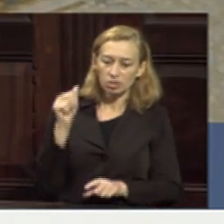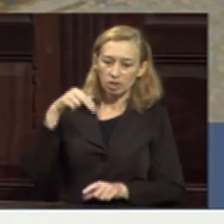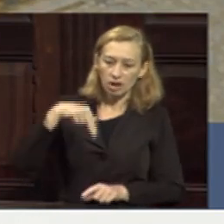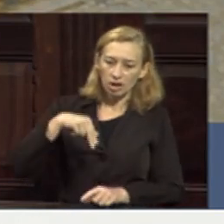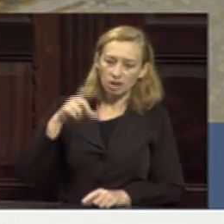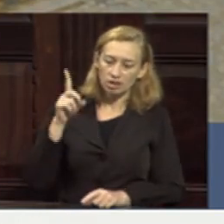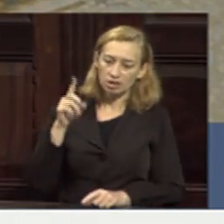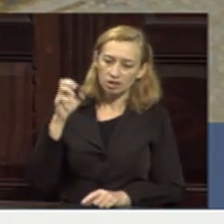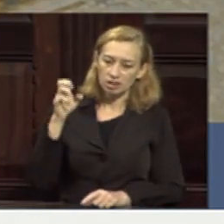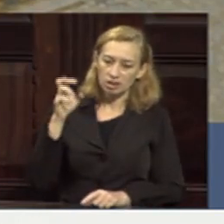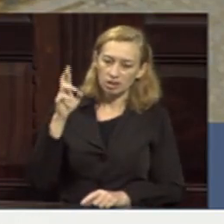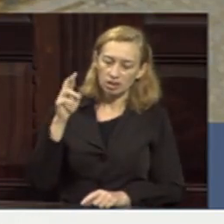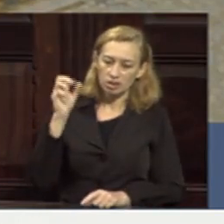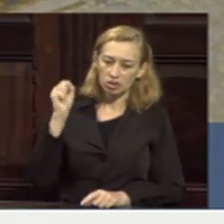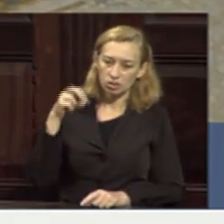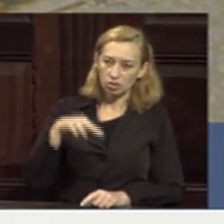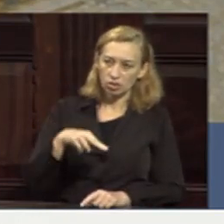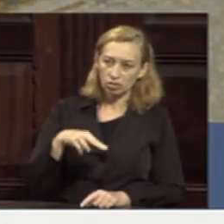sem nenhuma chance,